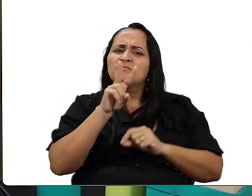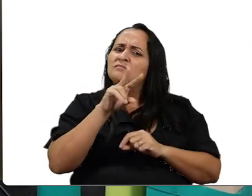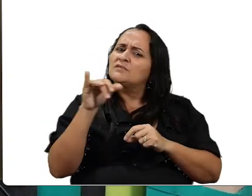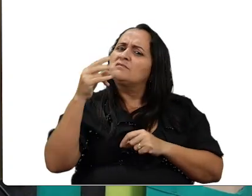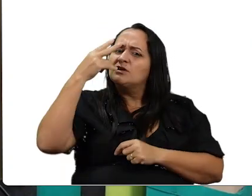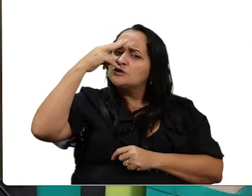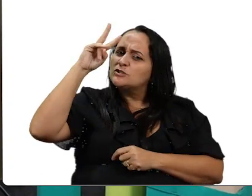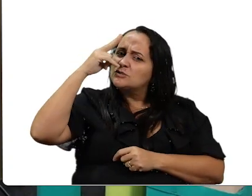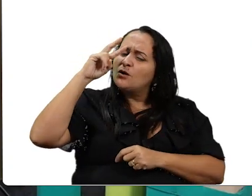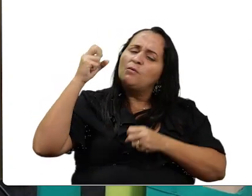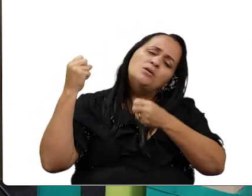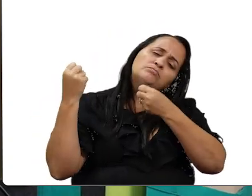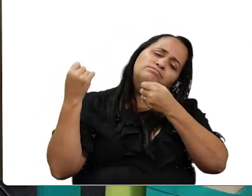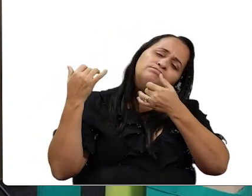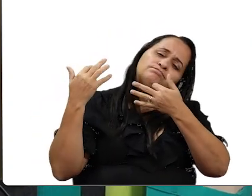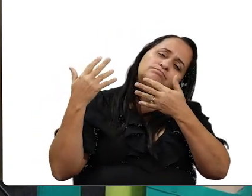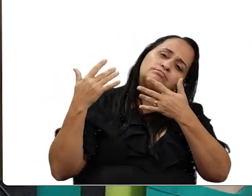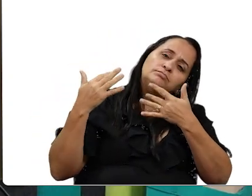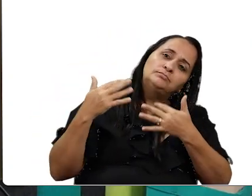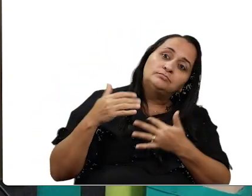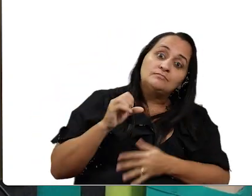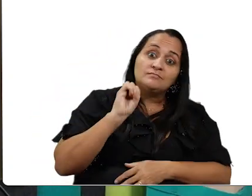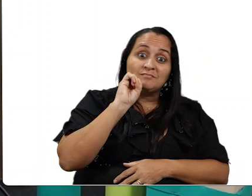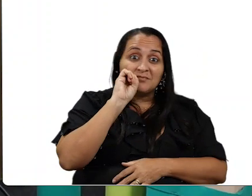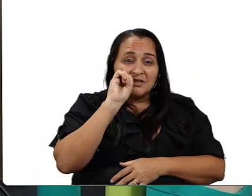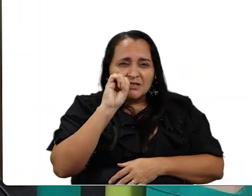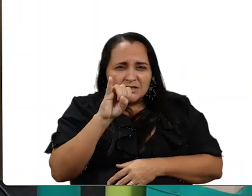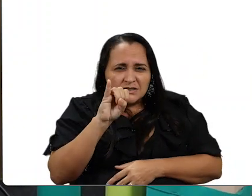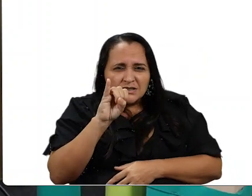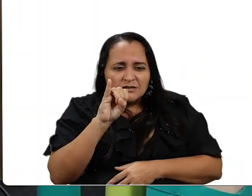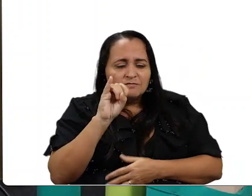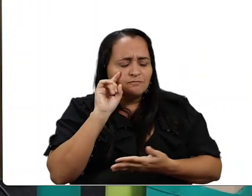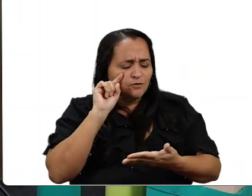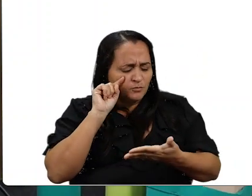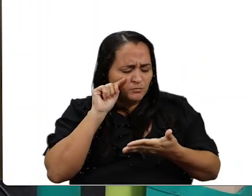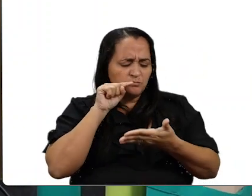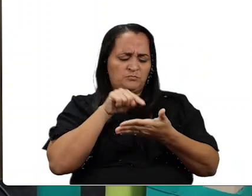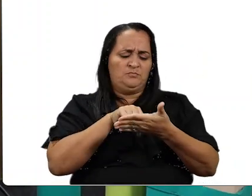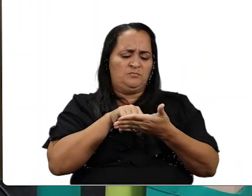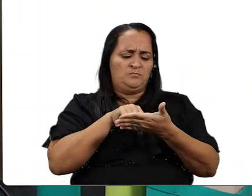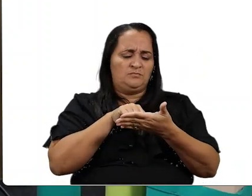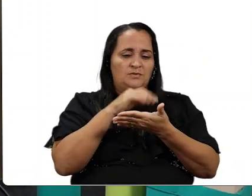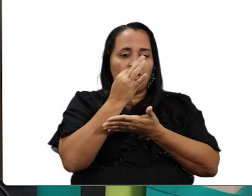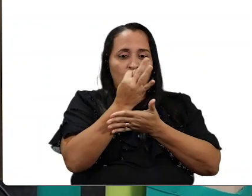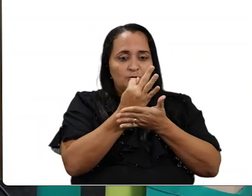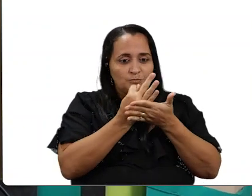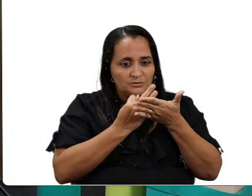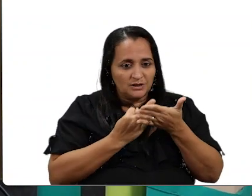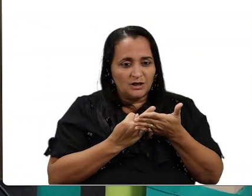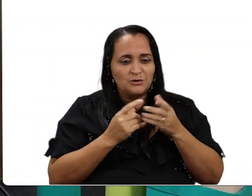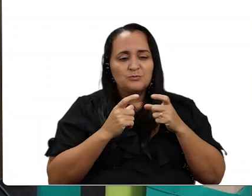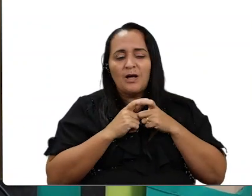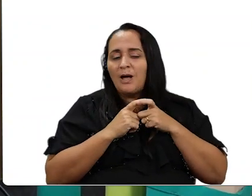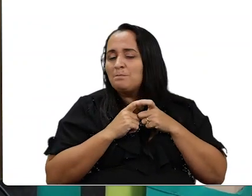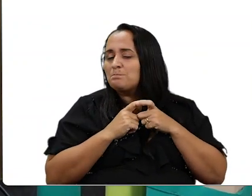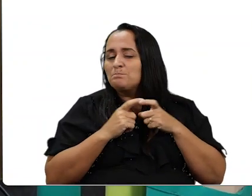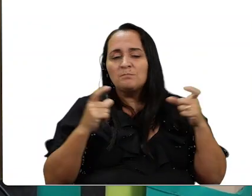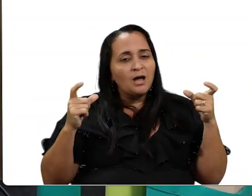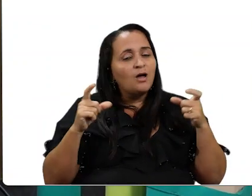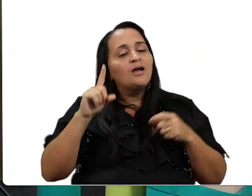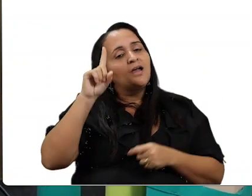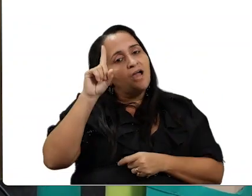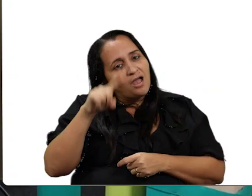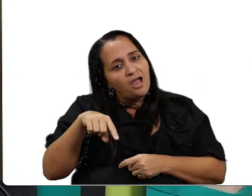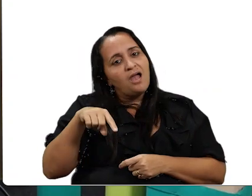história e que, se a gente parar para marcar mesmo lá no texto, a maioria das falas de um